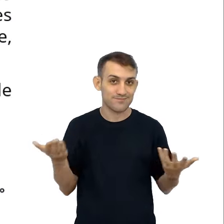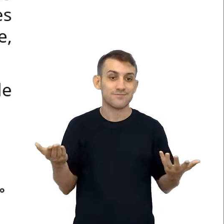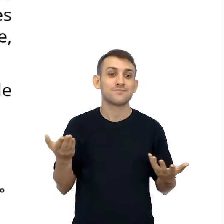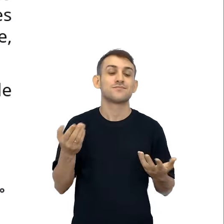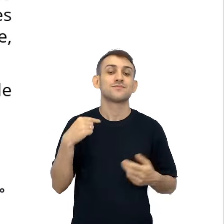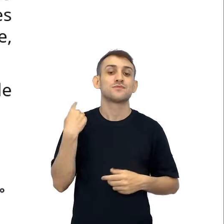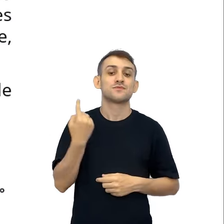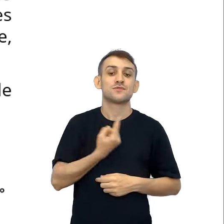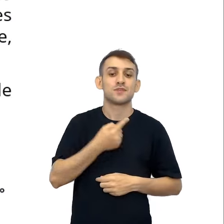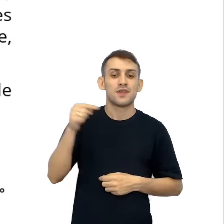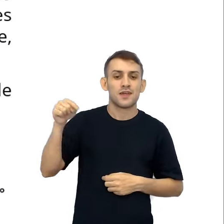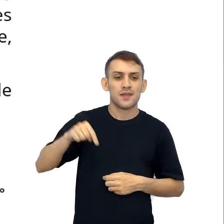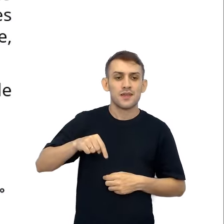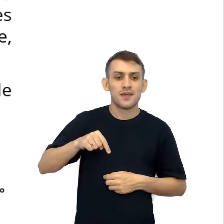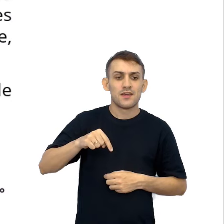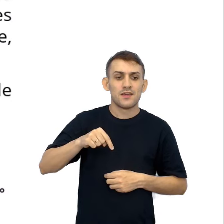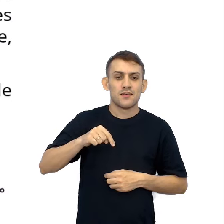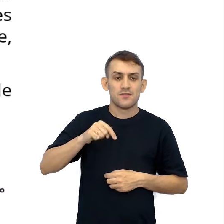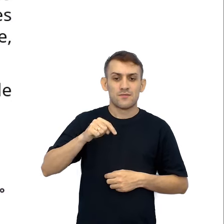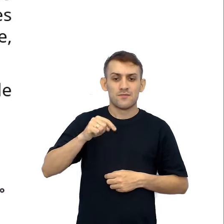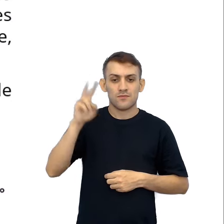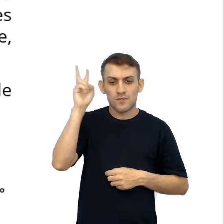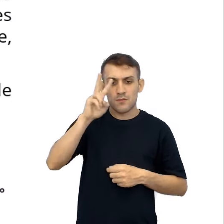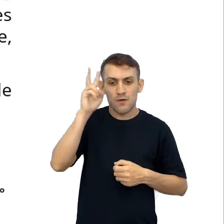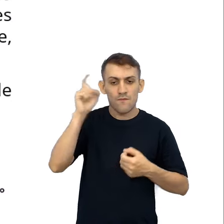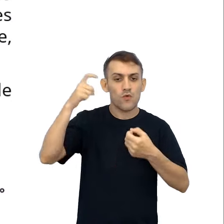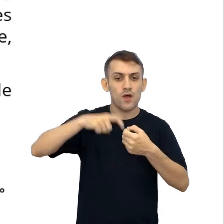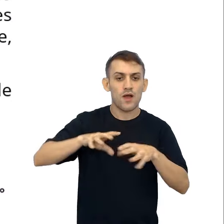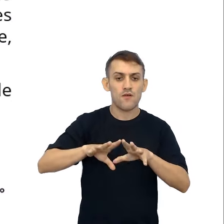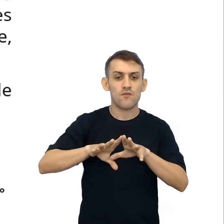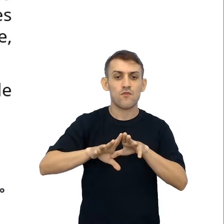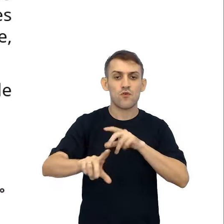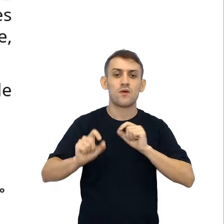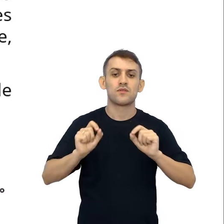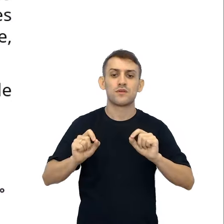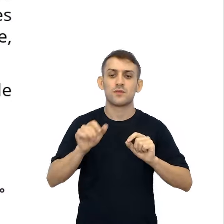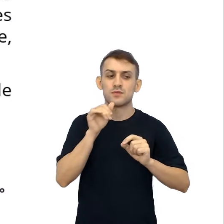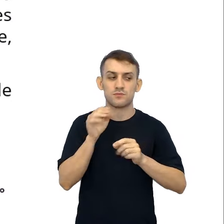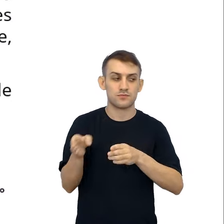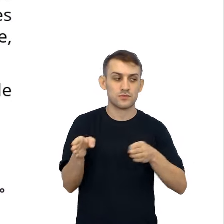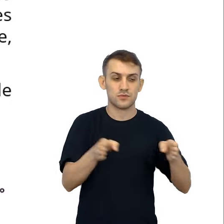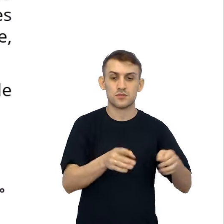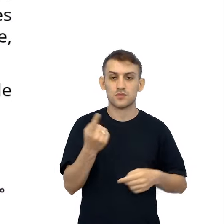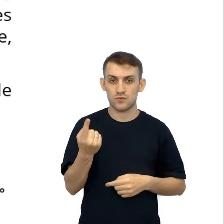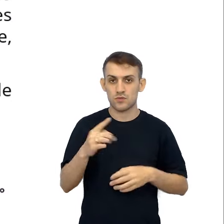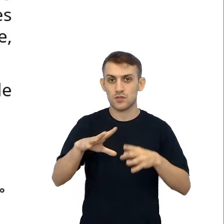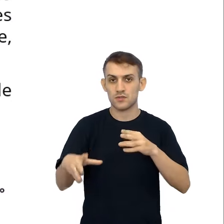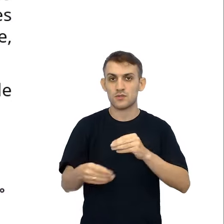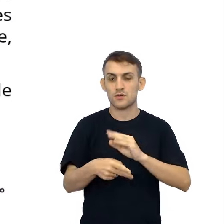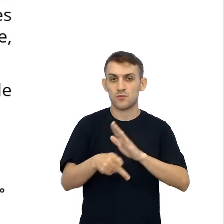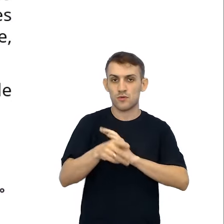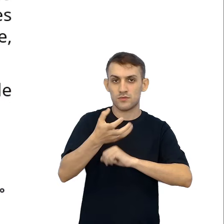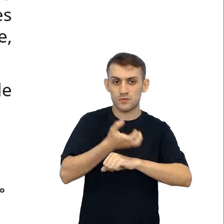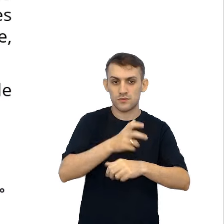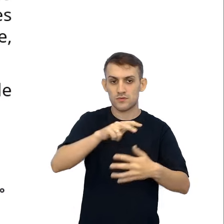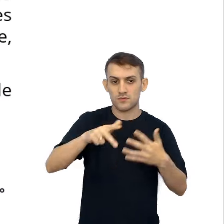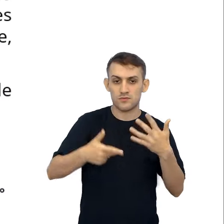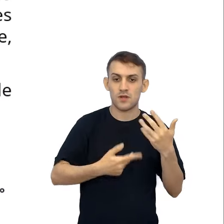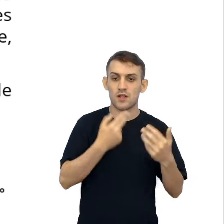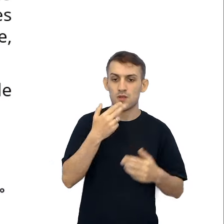Vamos retomar a formação, né, da etapa 1, né, que é a integração interdisciplinar entre